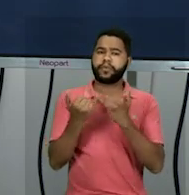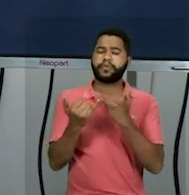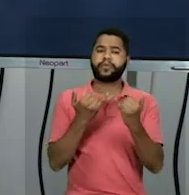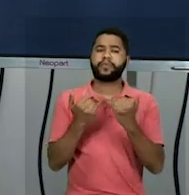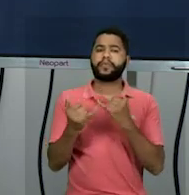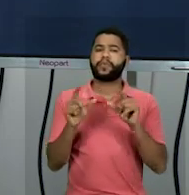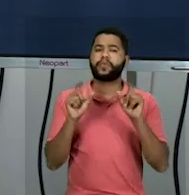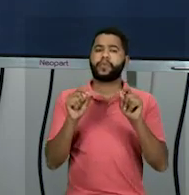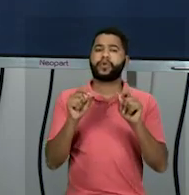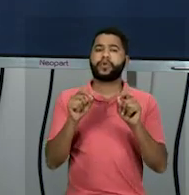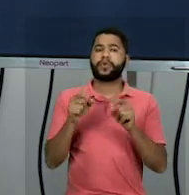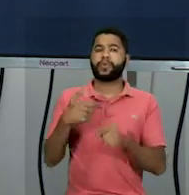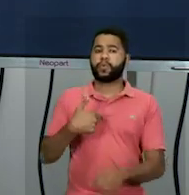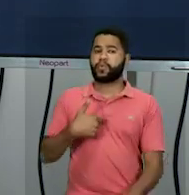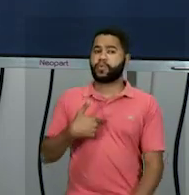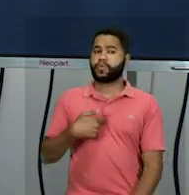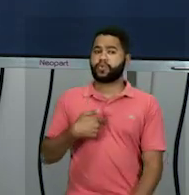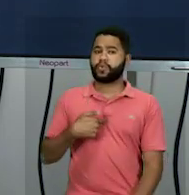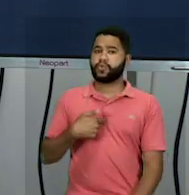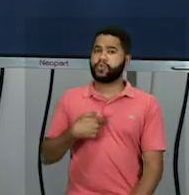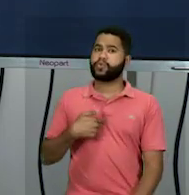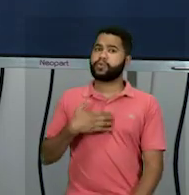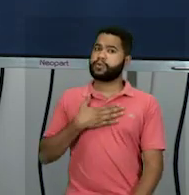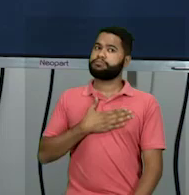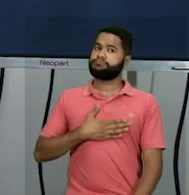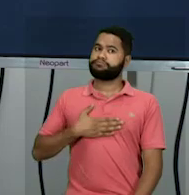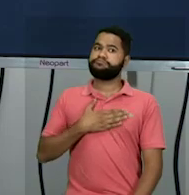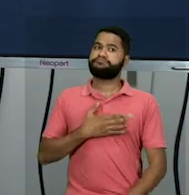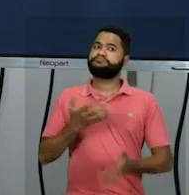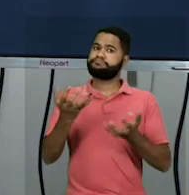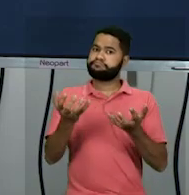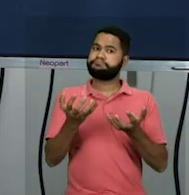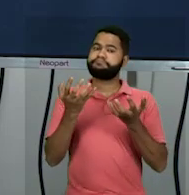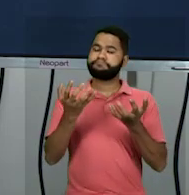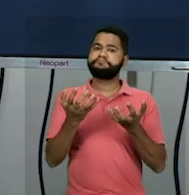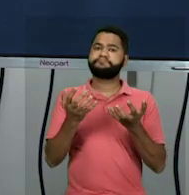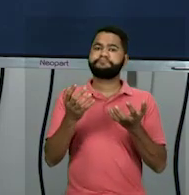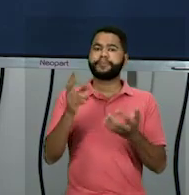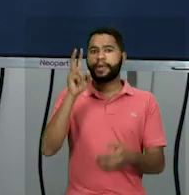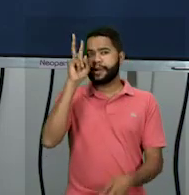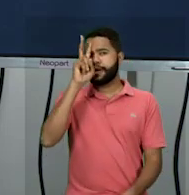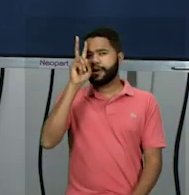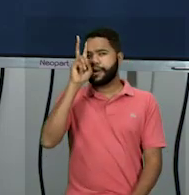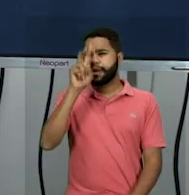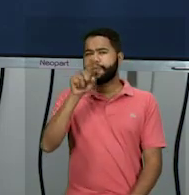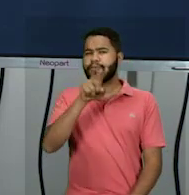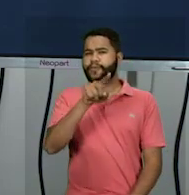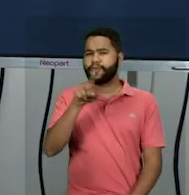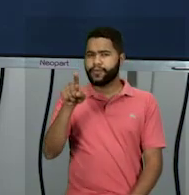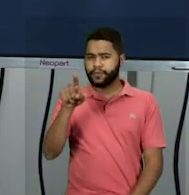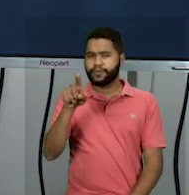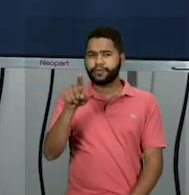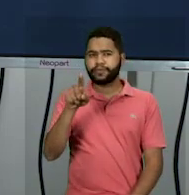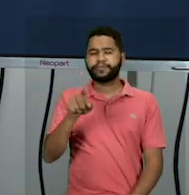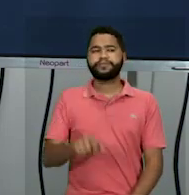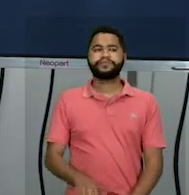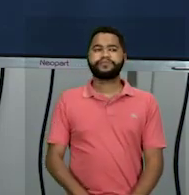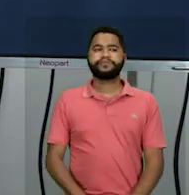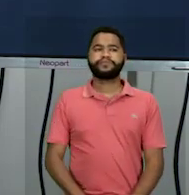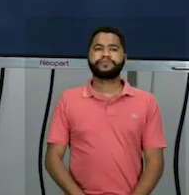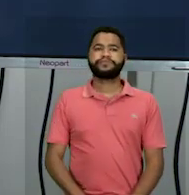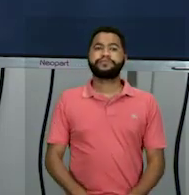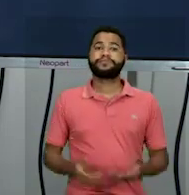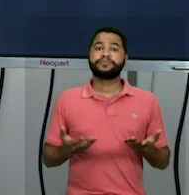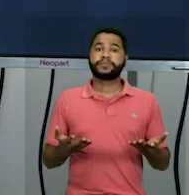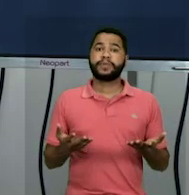fazer com que o Getúlio Vargas seja querido ali, né? E lembro uma coisa importante aqui para vocês. Esses